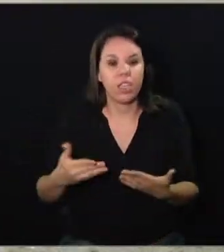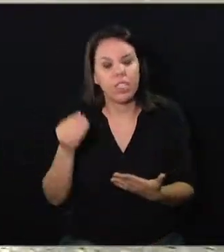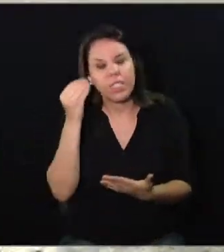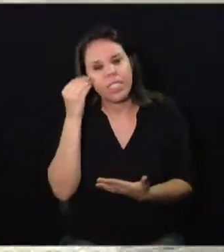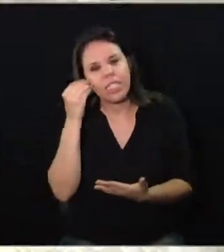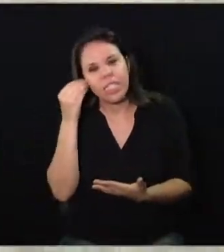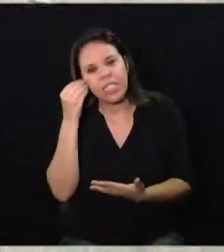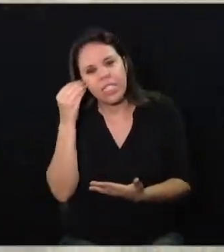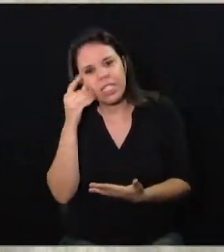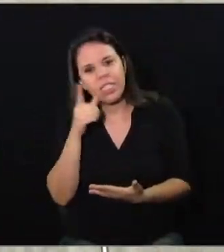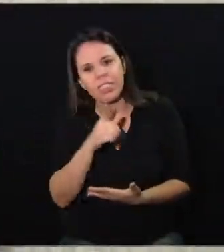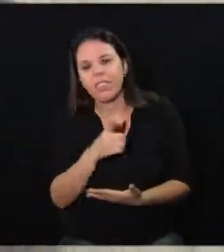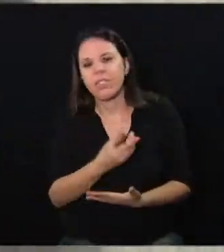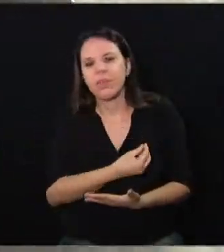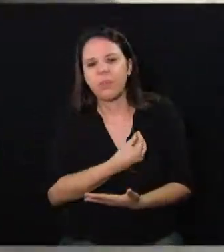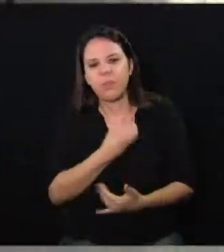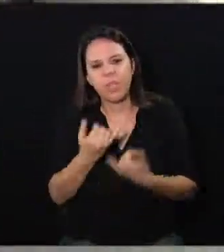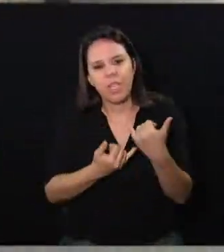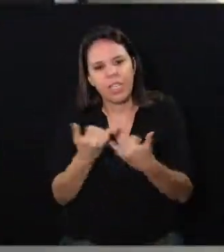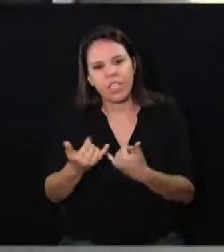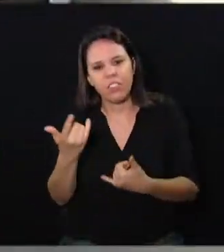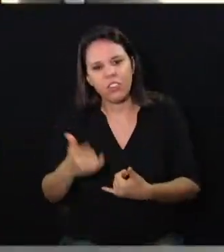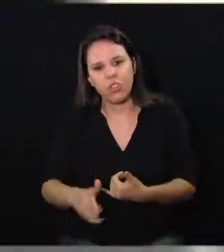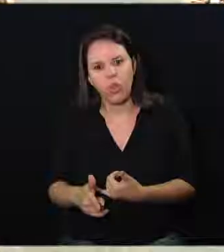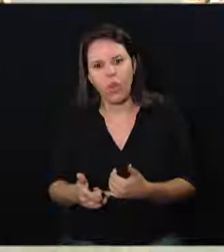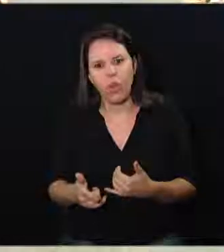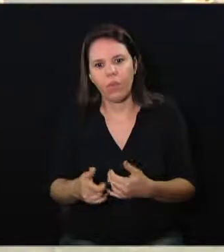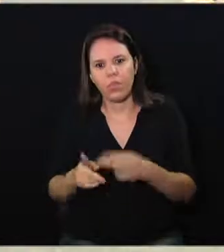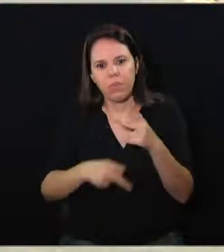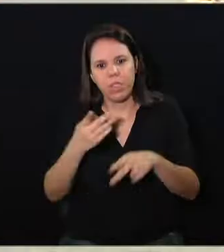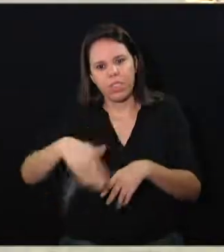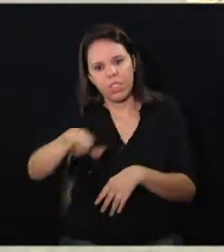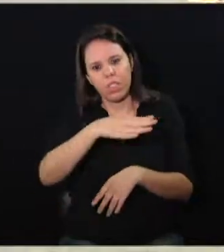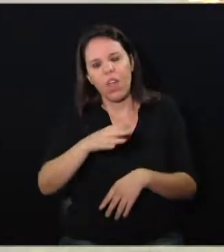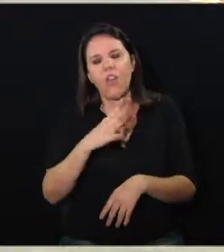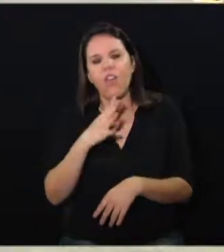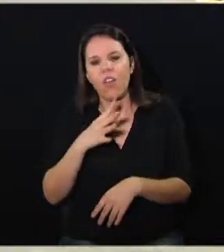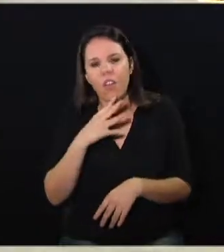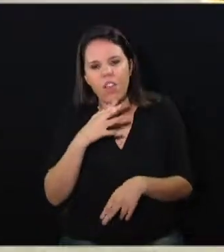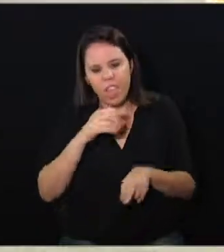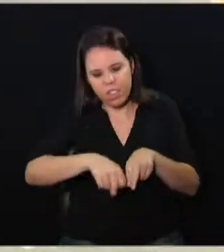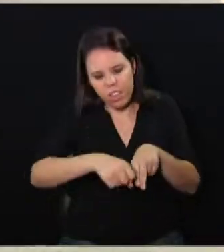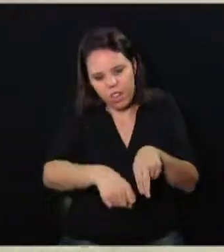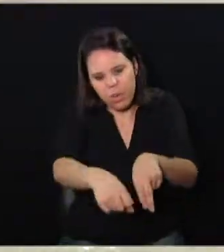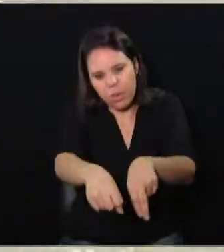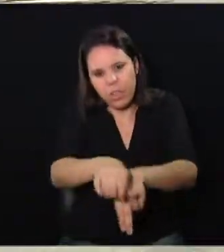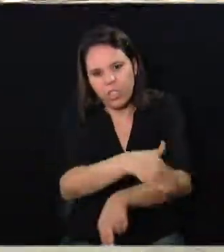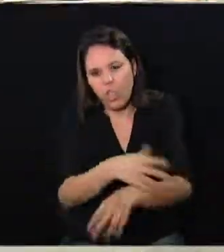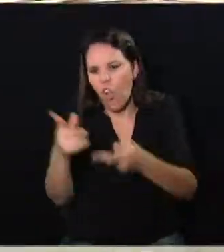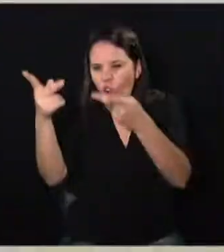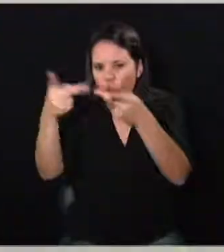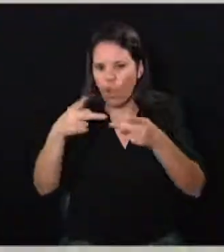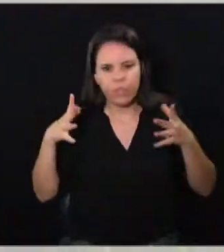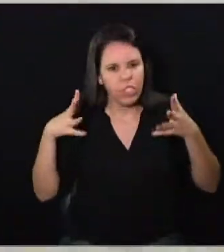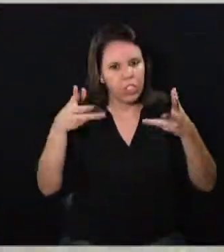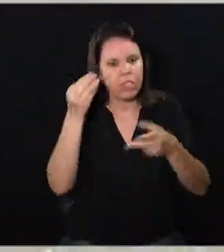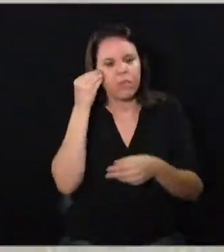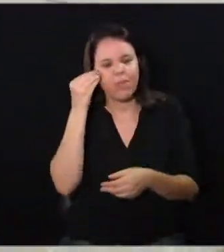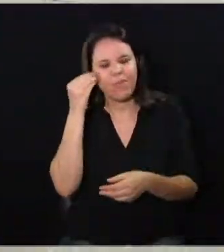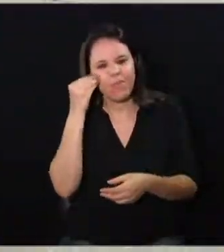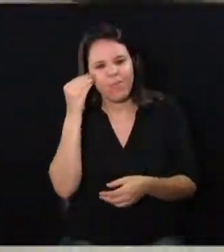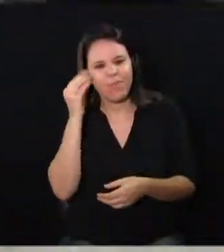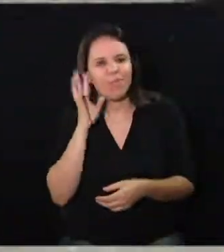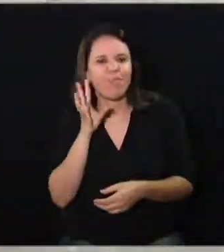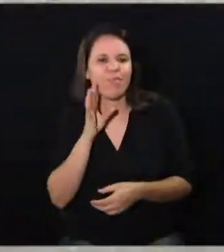tentando resgatar essa brincadeira aí e para que a nova geração conheça o carrinhos de rolimã de rua. Eu convido a todos a pelo menos experimentar.